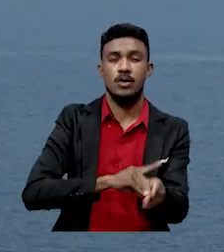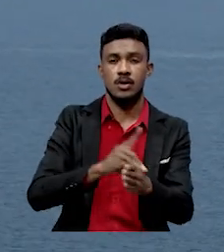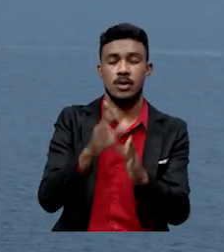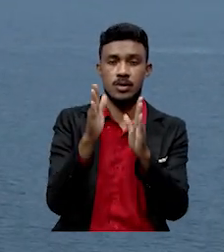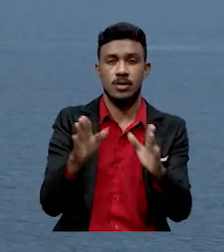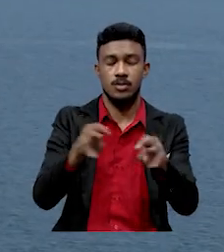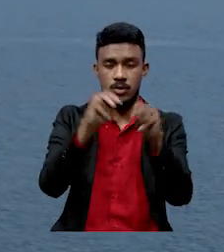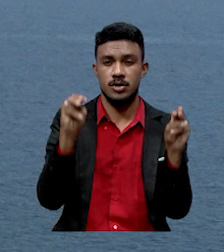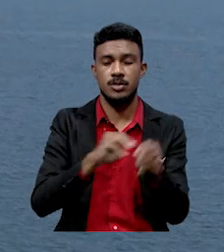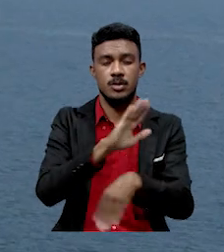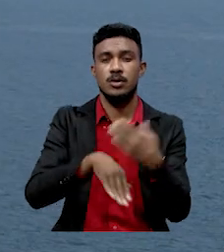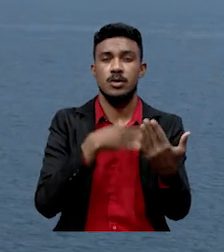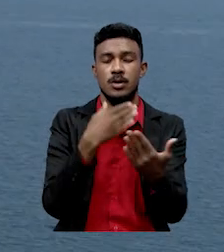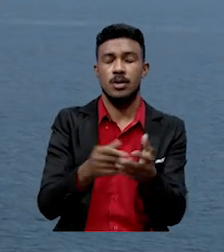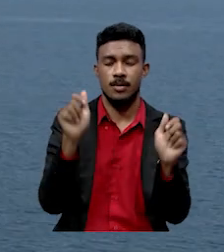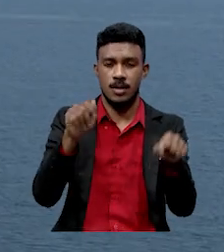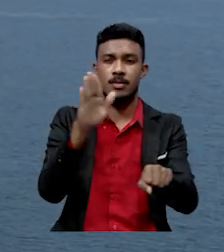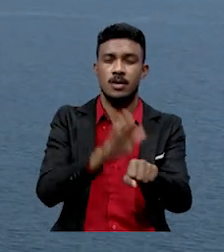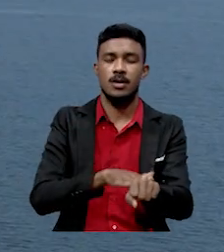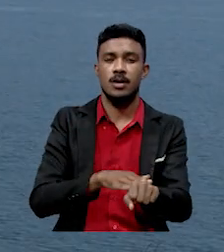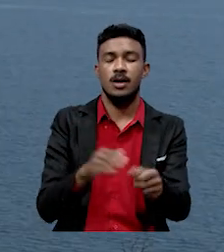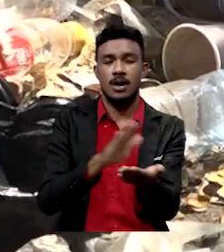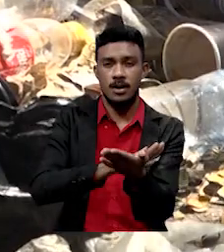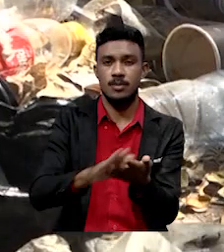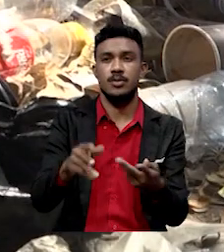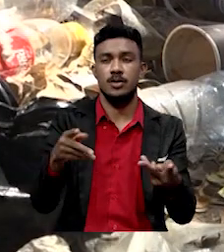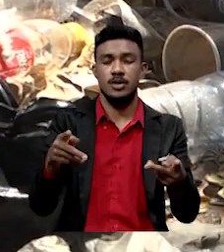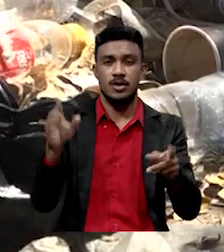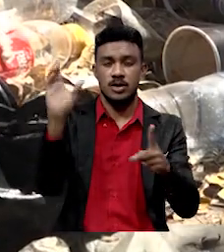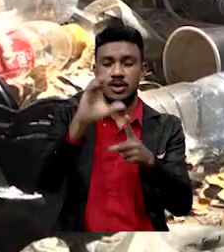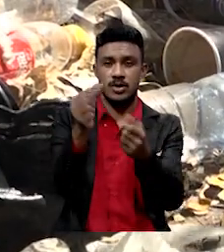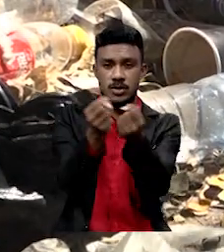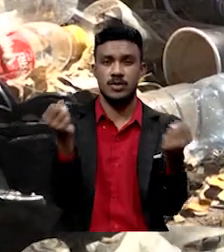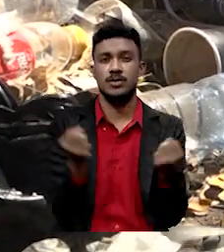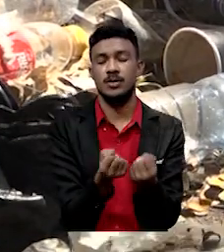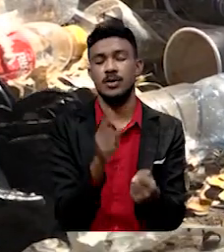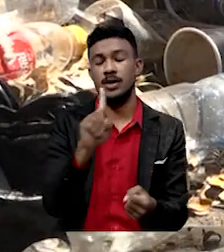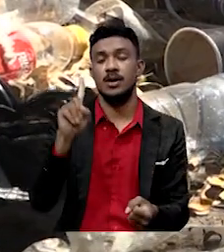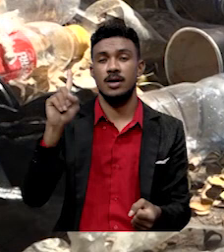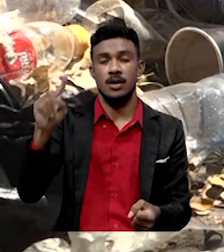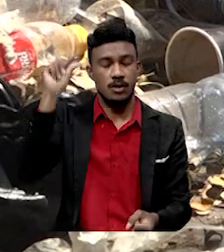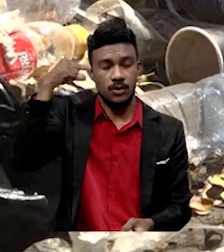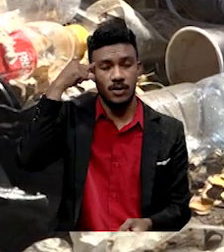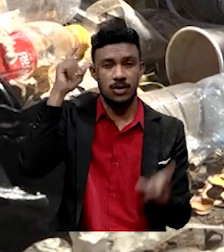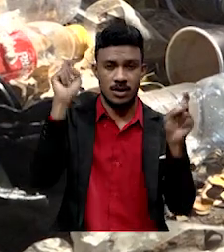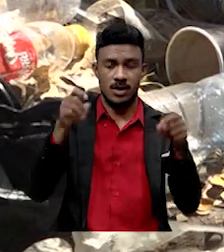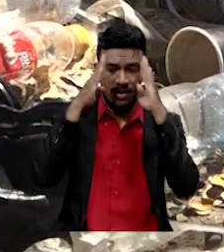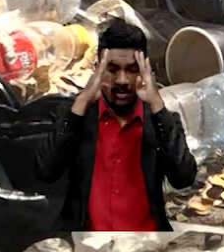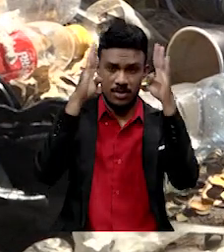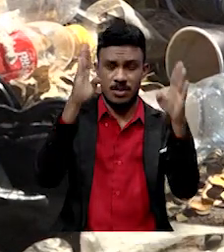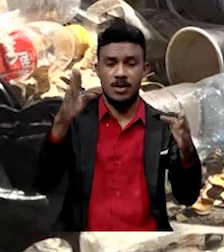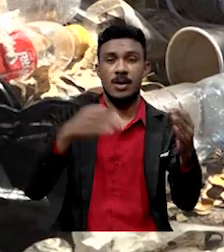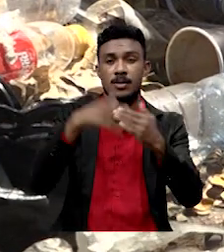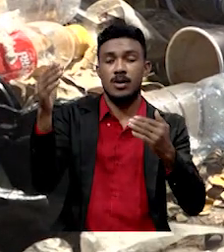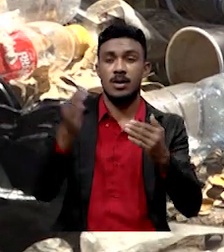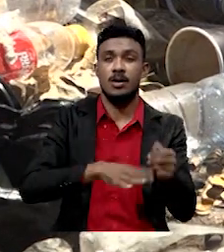e açúcar e de ideacnian, tamba agora udan mos hahu para. Deputado Nedehan, governo tem que for prioridade ba problema